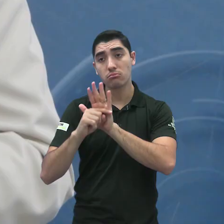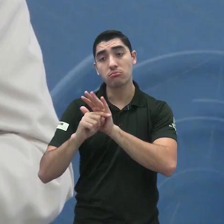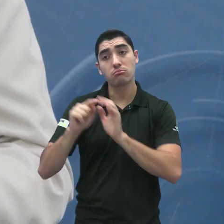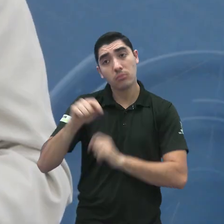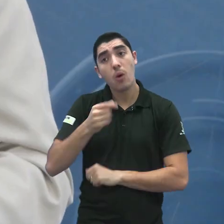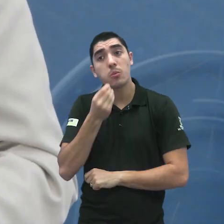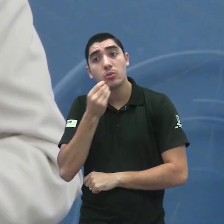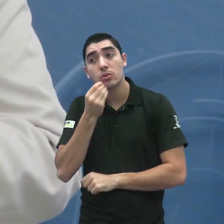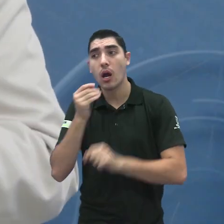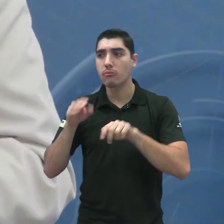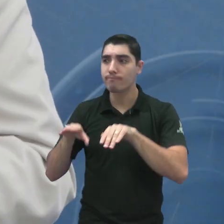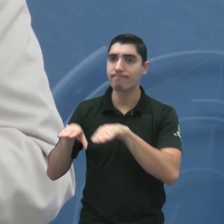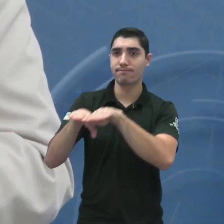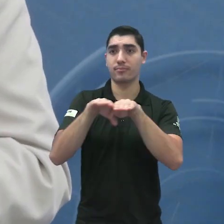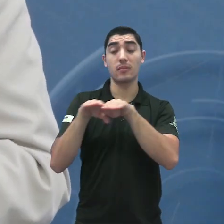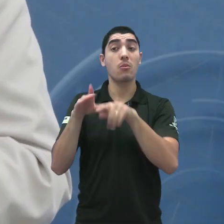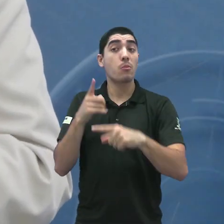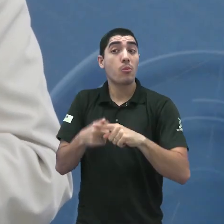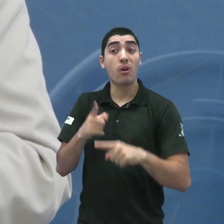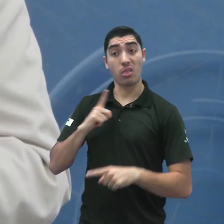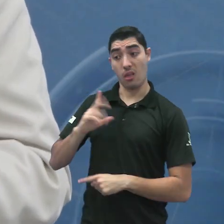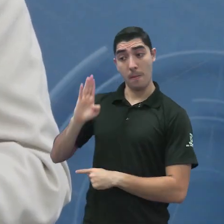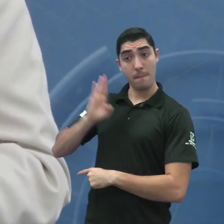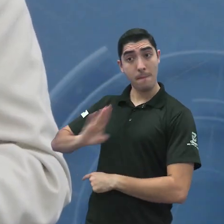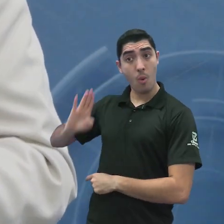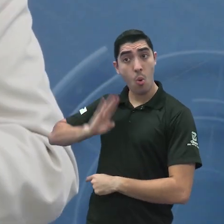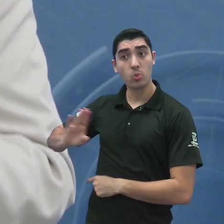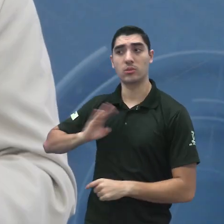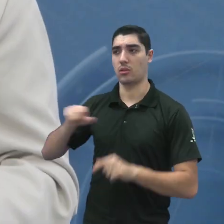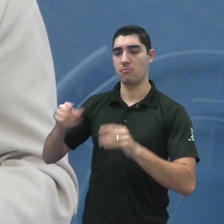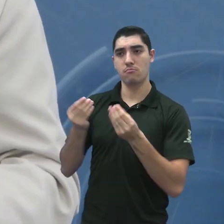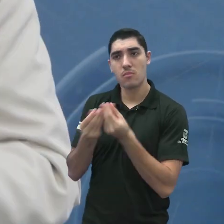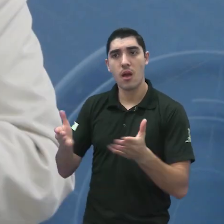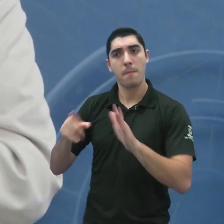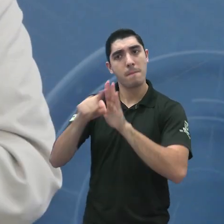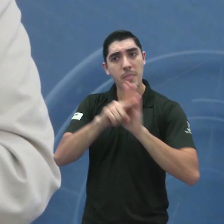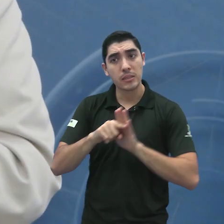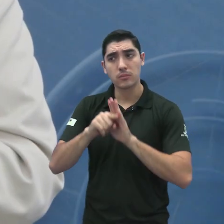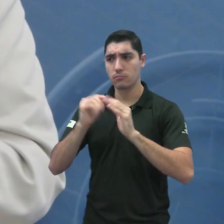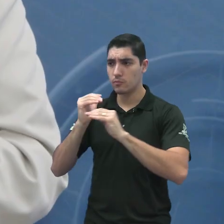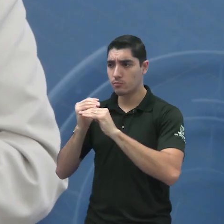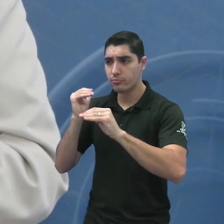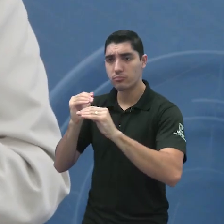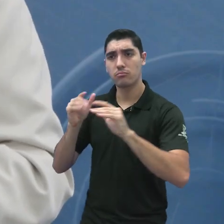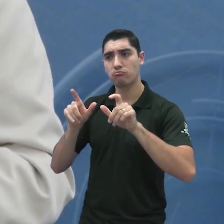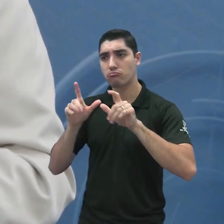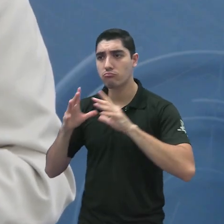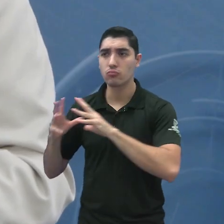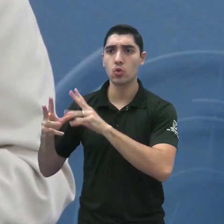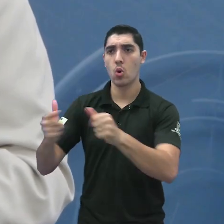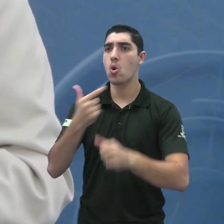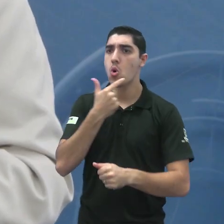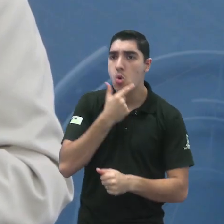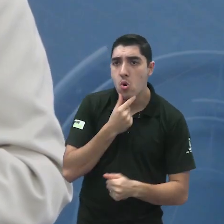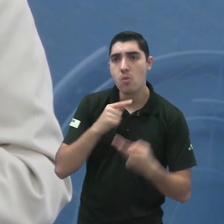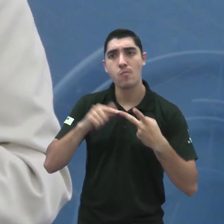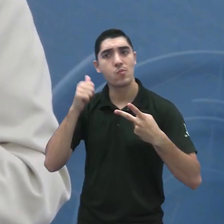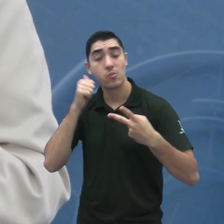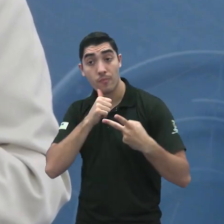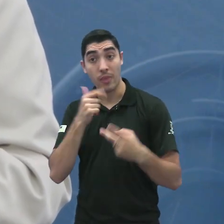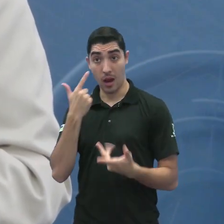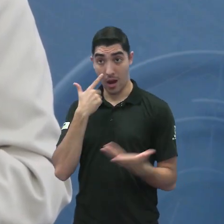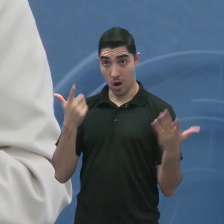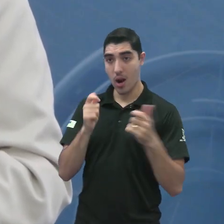de pesquisa têm valores padronizados para homens e mulheres. A gente confere na reportagem